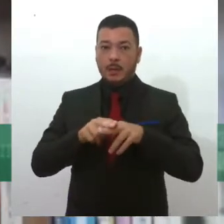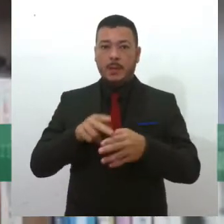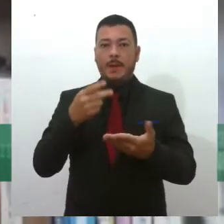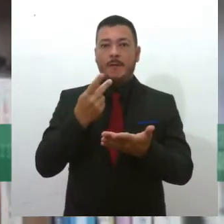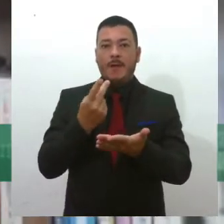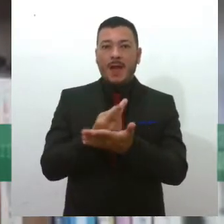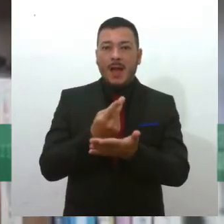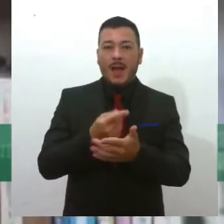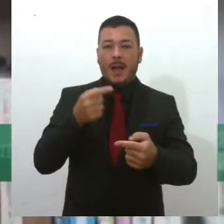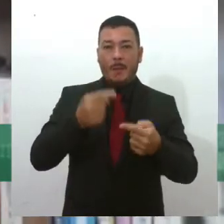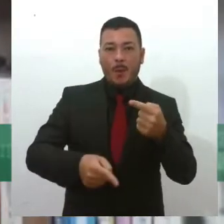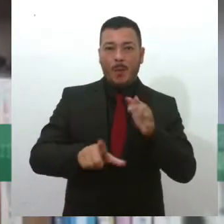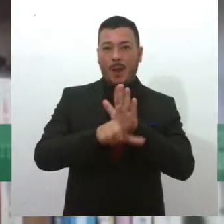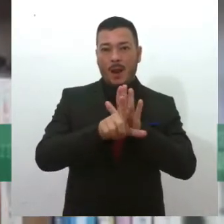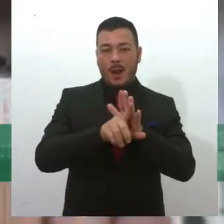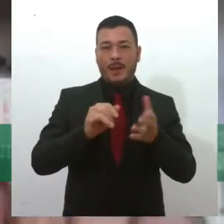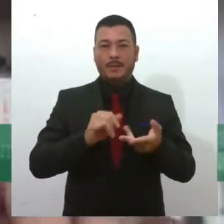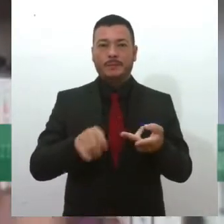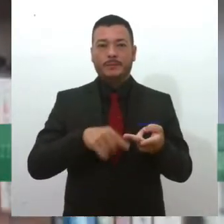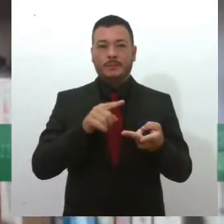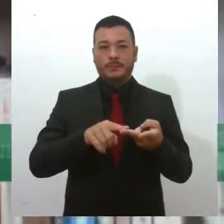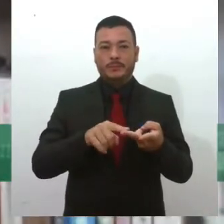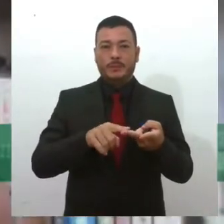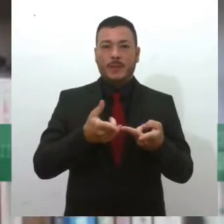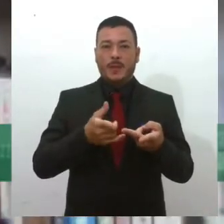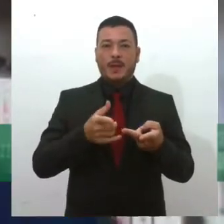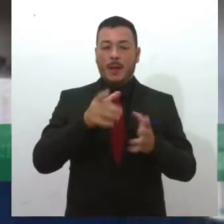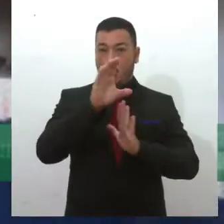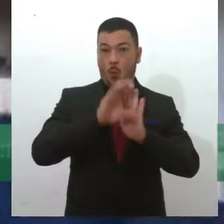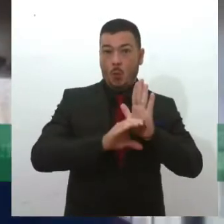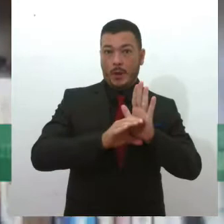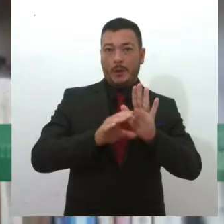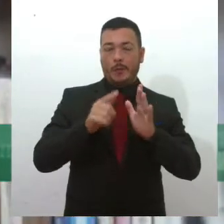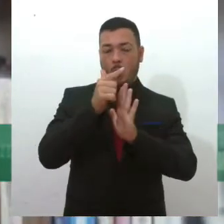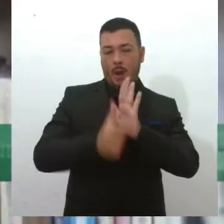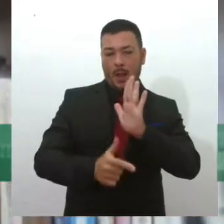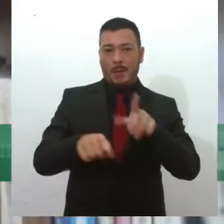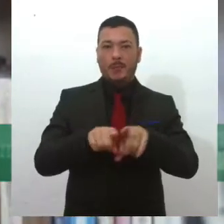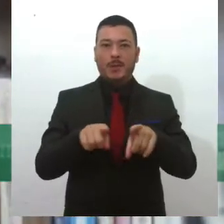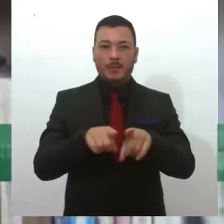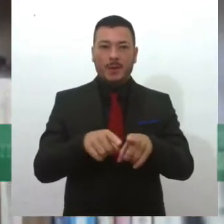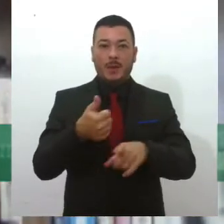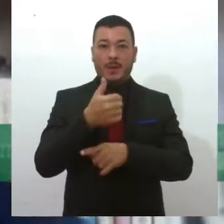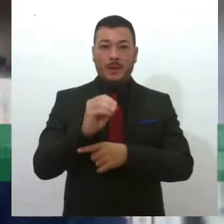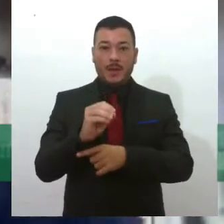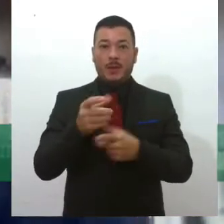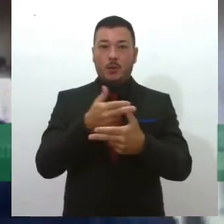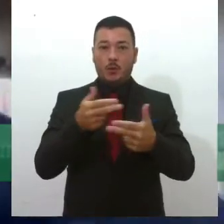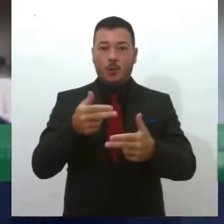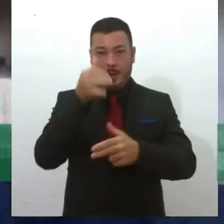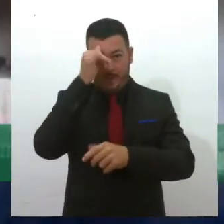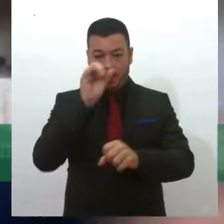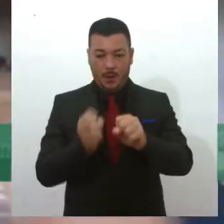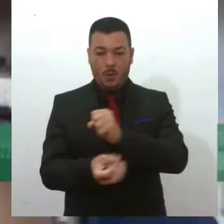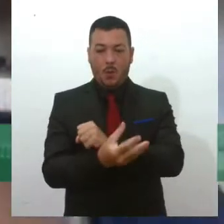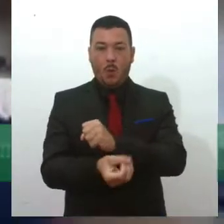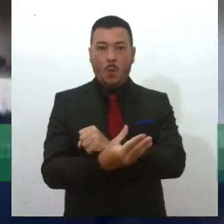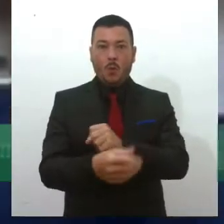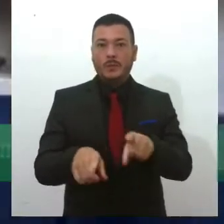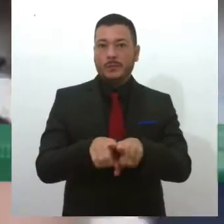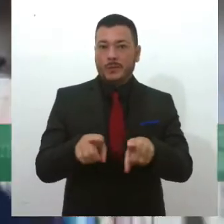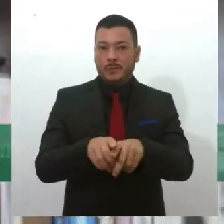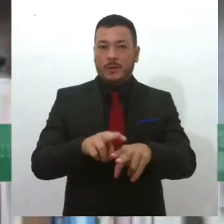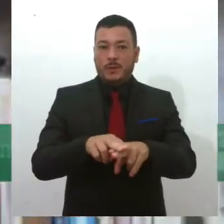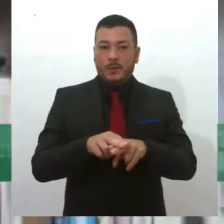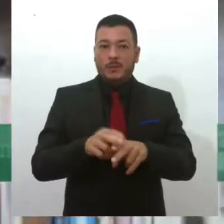o esmagamento da lei da ficha limpa, o esmagamento das 10 medidas contra a corrupção. Eu vejo um processo orientado no